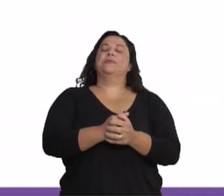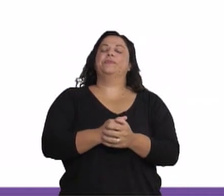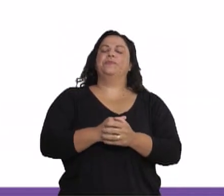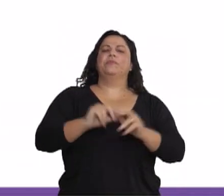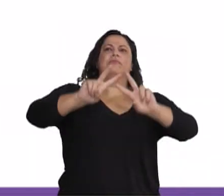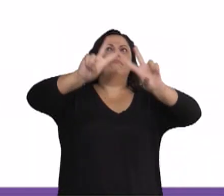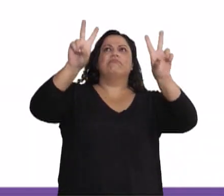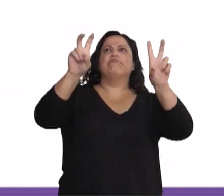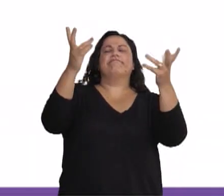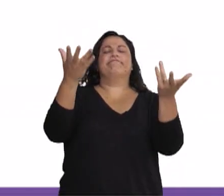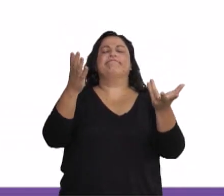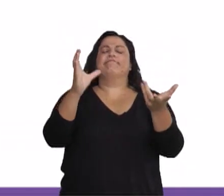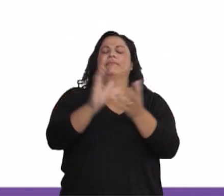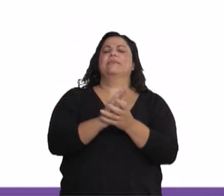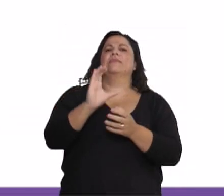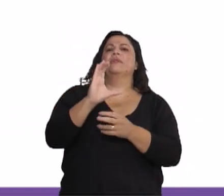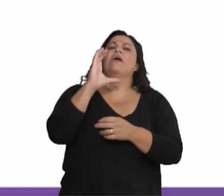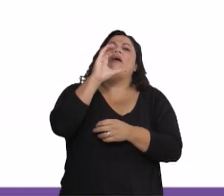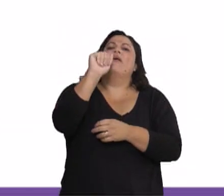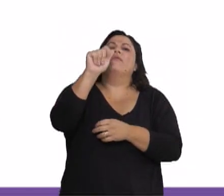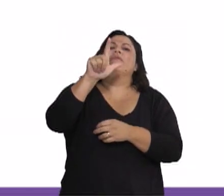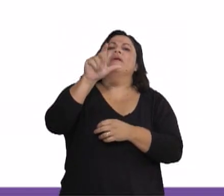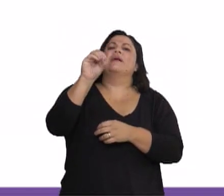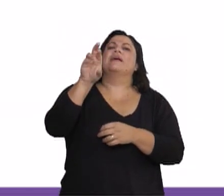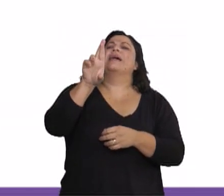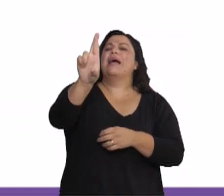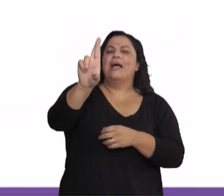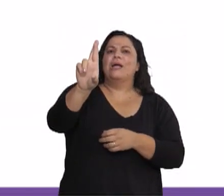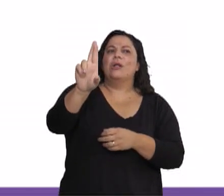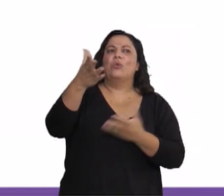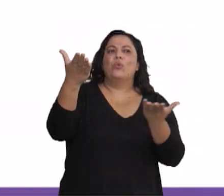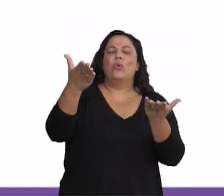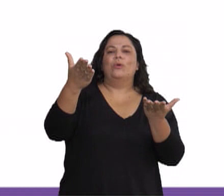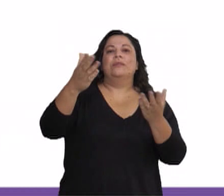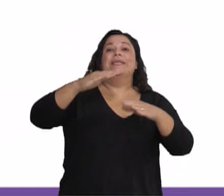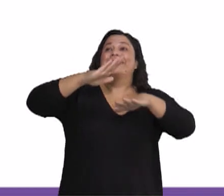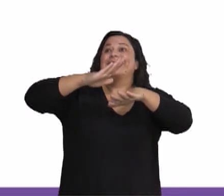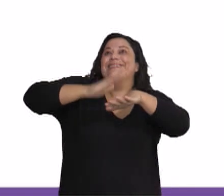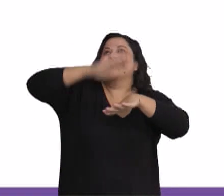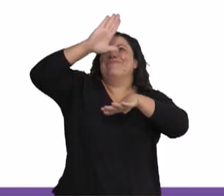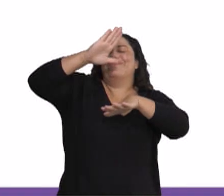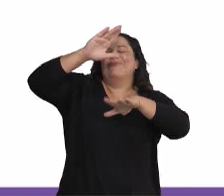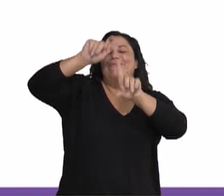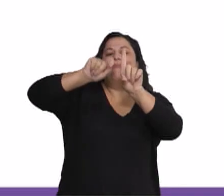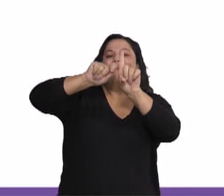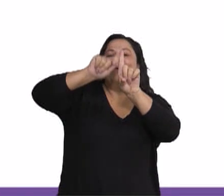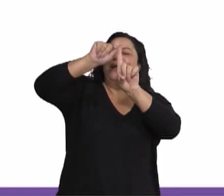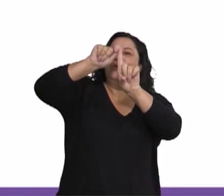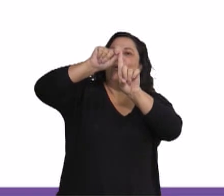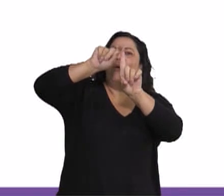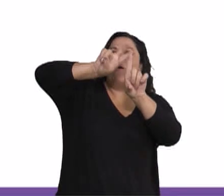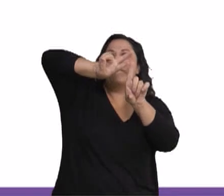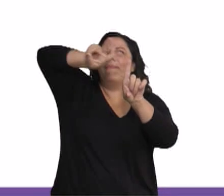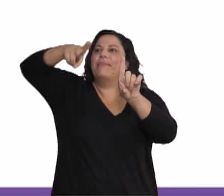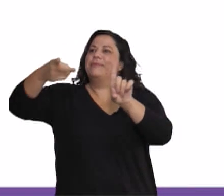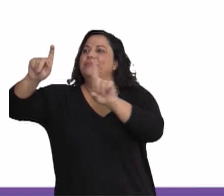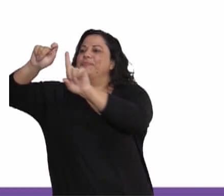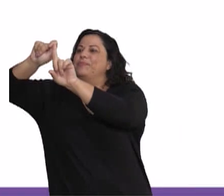da onde tem uma maior temperatura para onde tem uma menor temperatura, ok? Podemos perceber isso